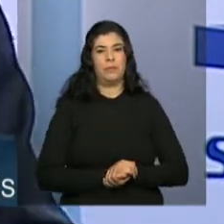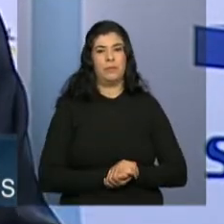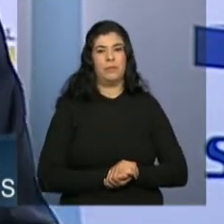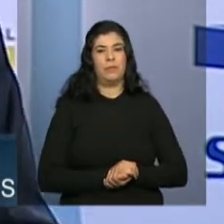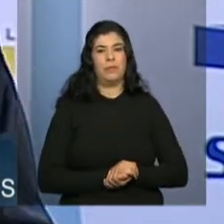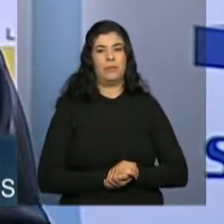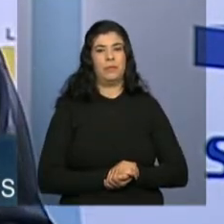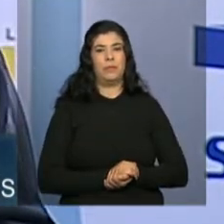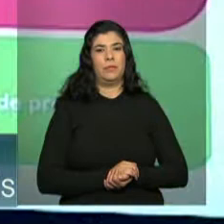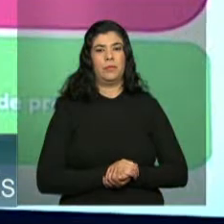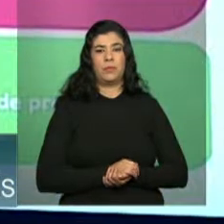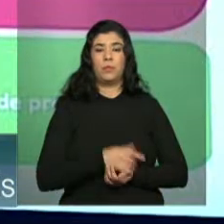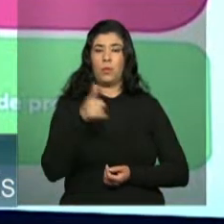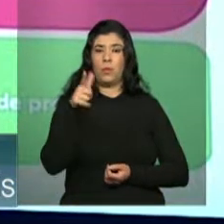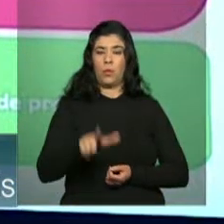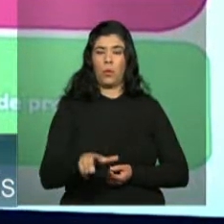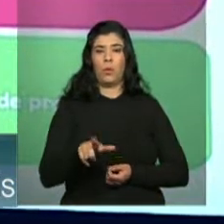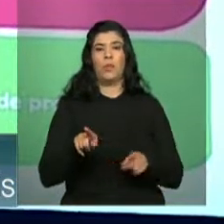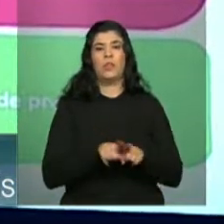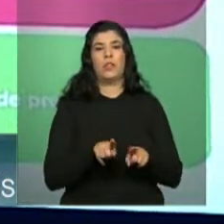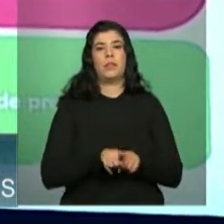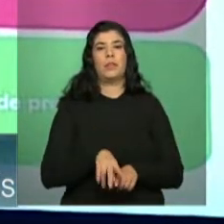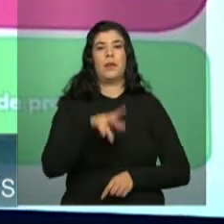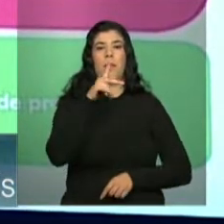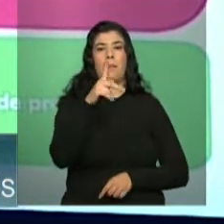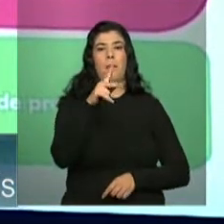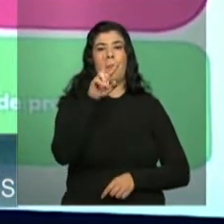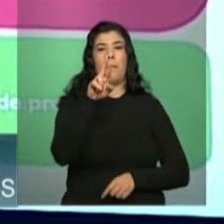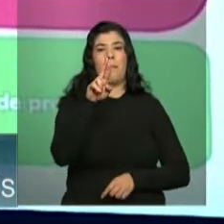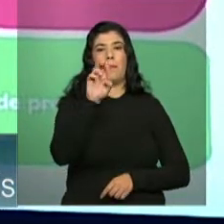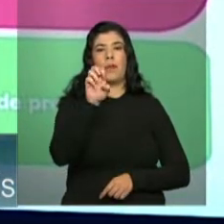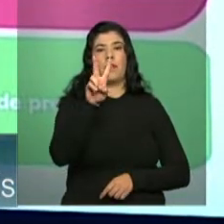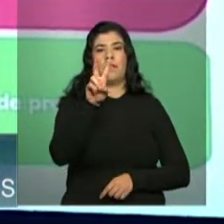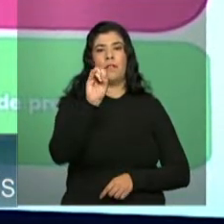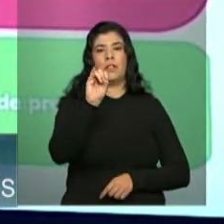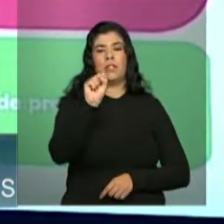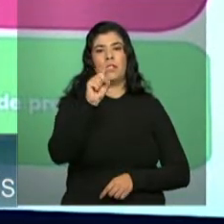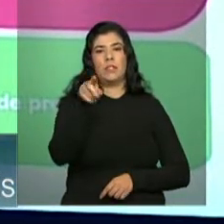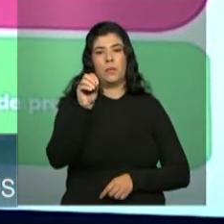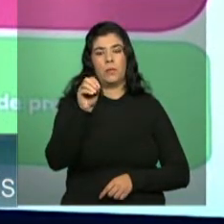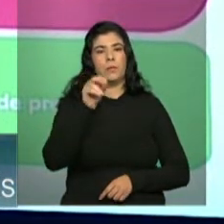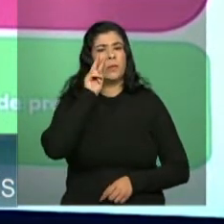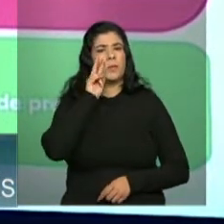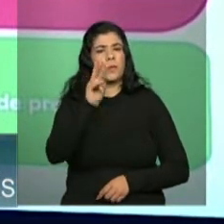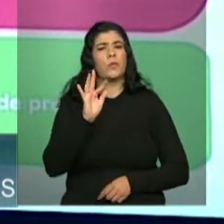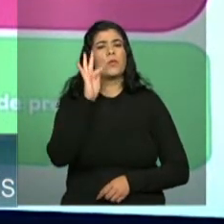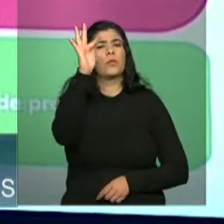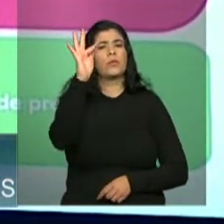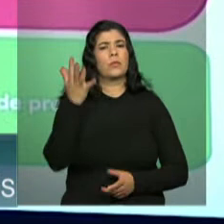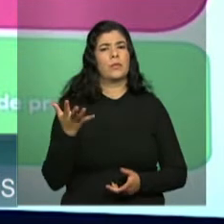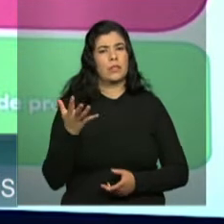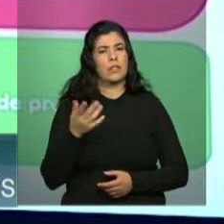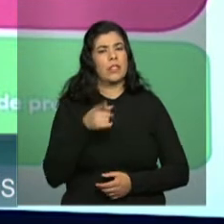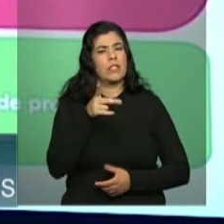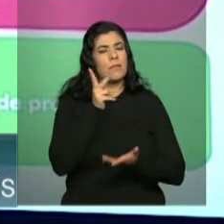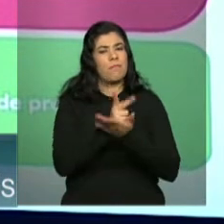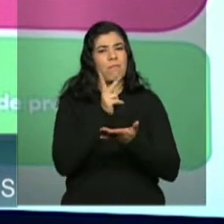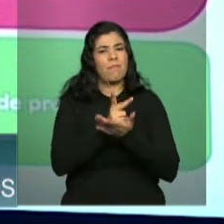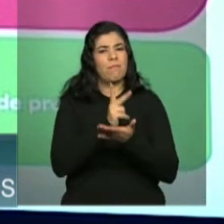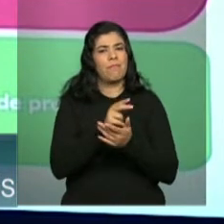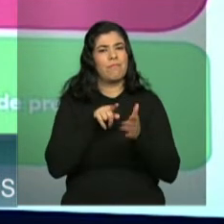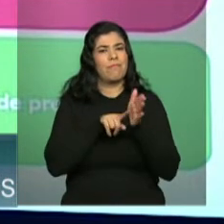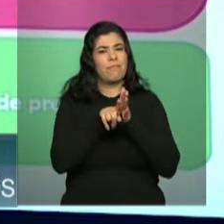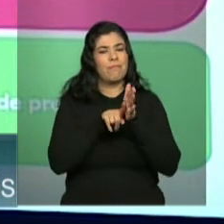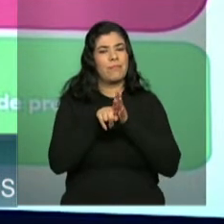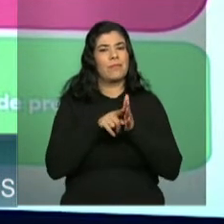passar é bom previsibilidade né Esse foi um uma das contribuições muito frequente na